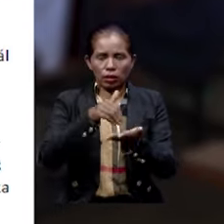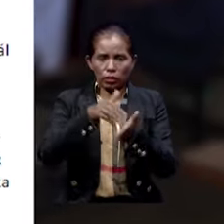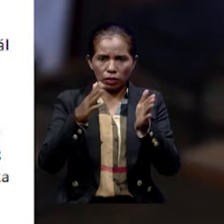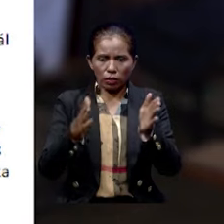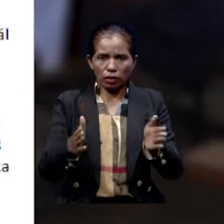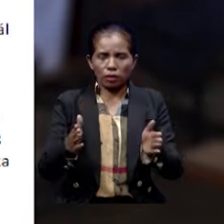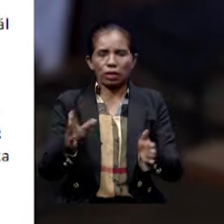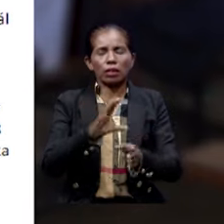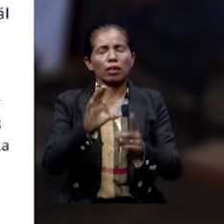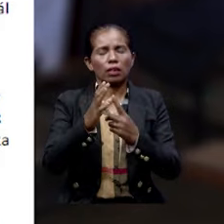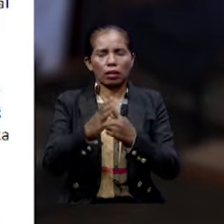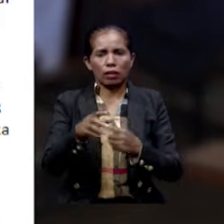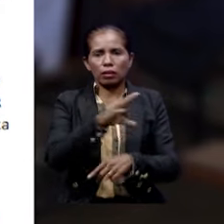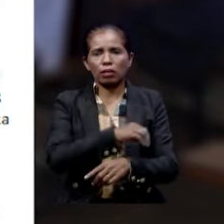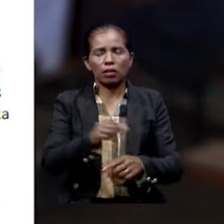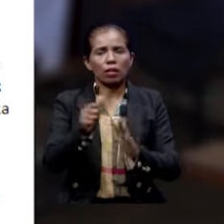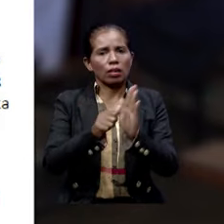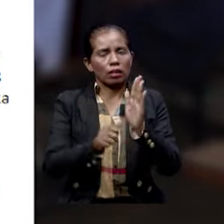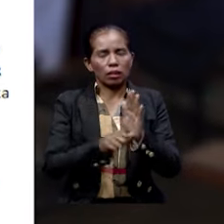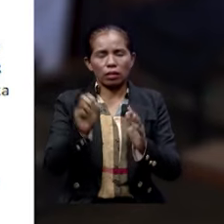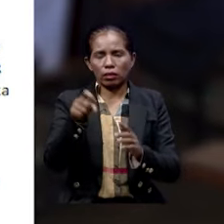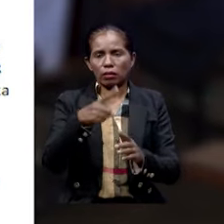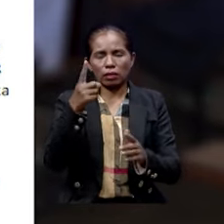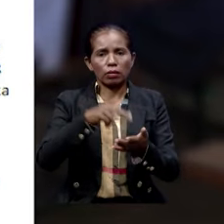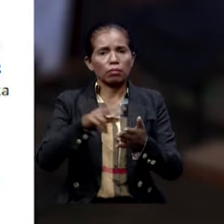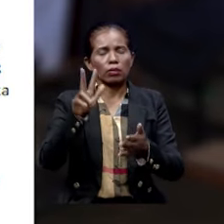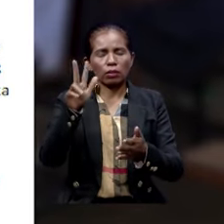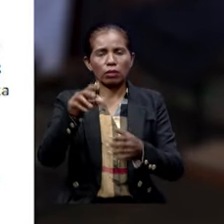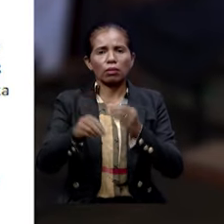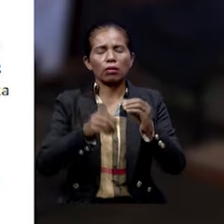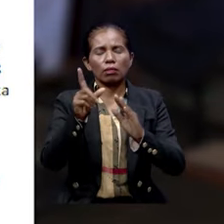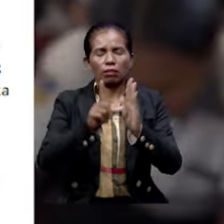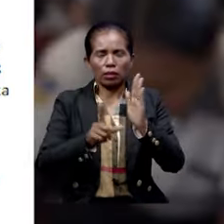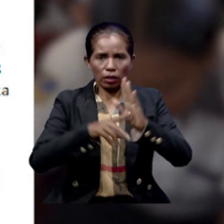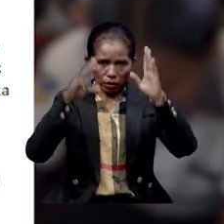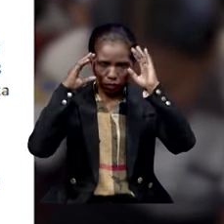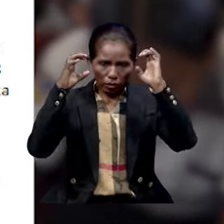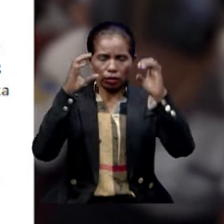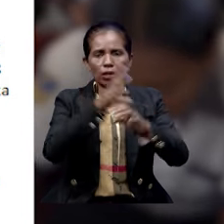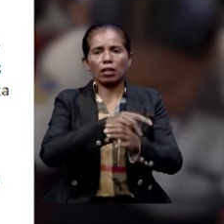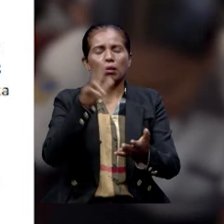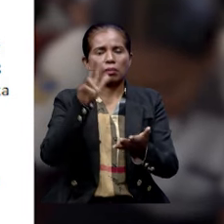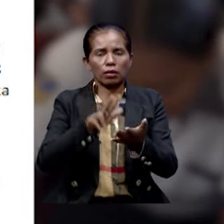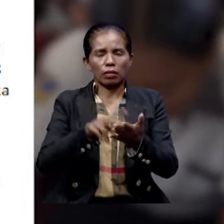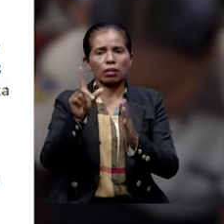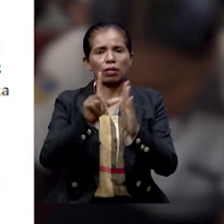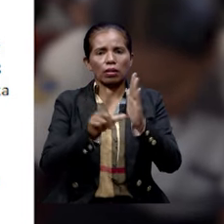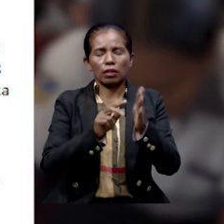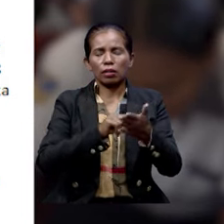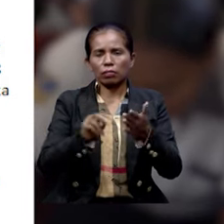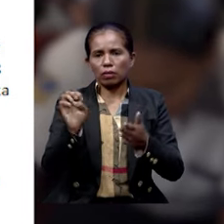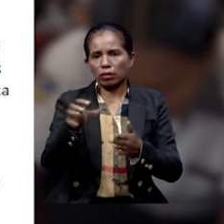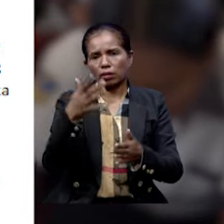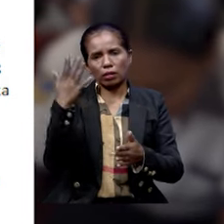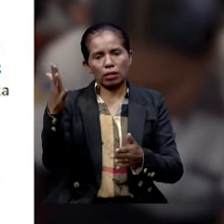cada turma. Tua definição no artigo sobre ensino ida, número tolo, com a lei base educação NIAN, nebe a prova e a lei número sobre ensino hat,